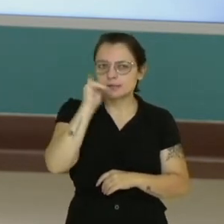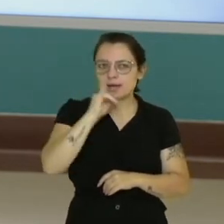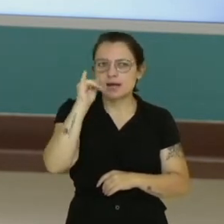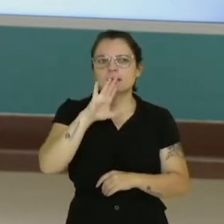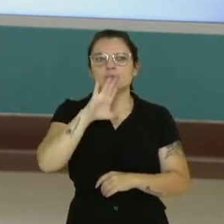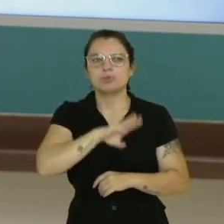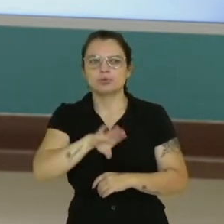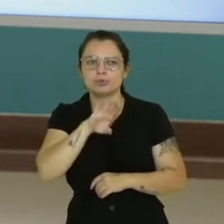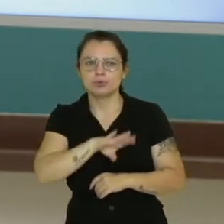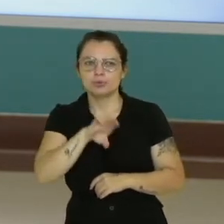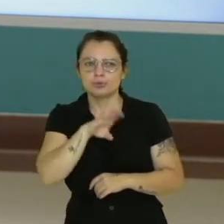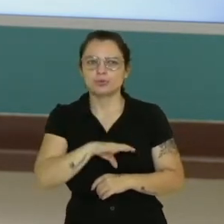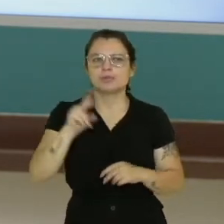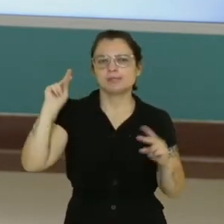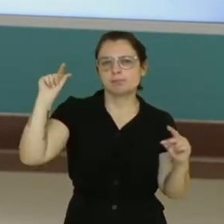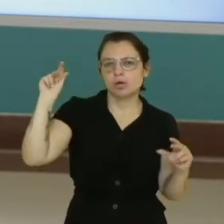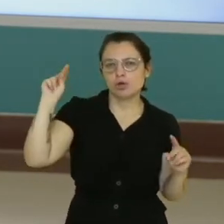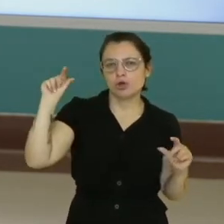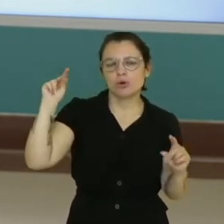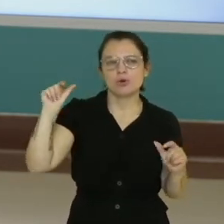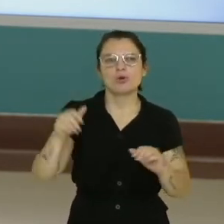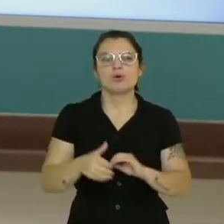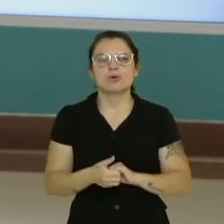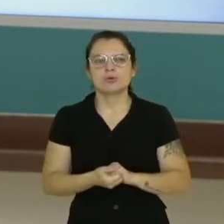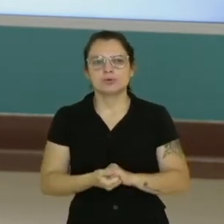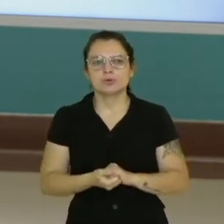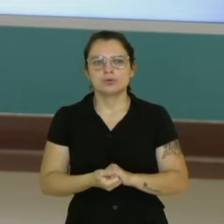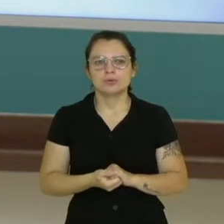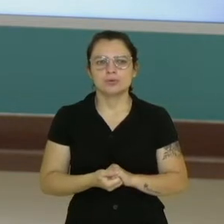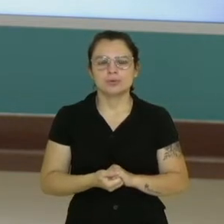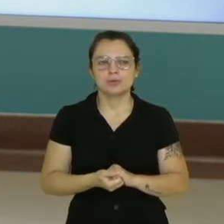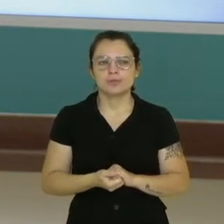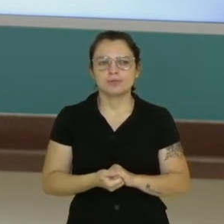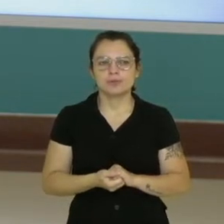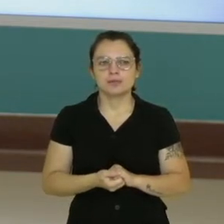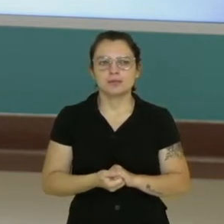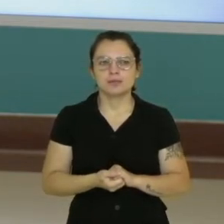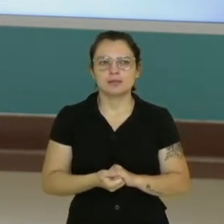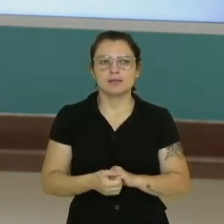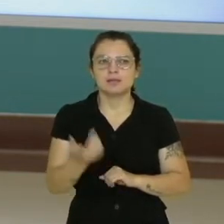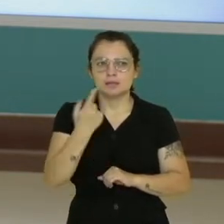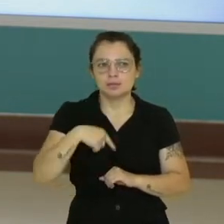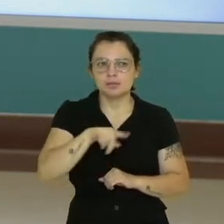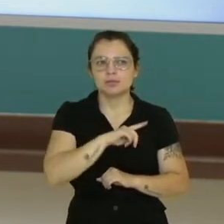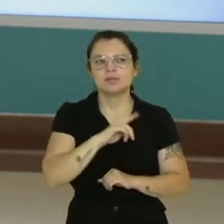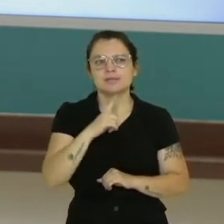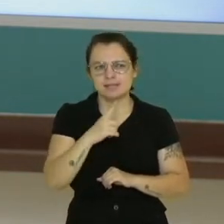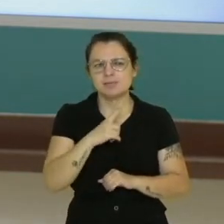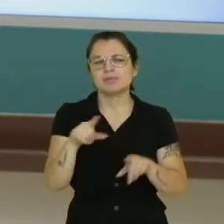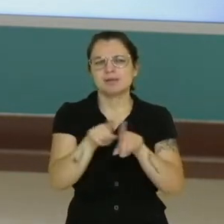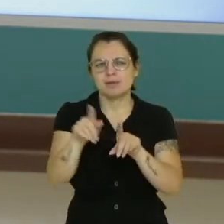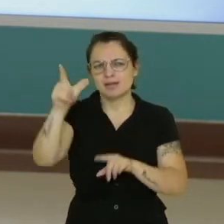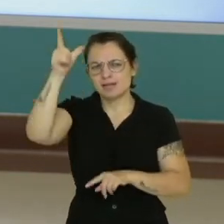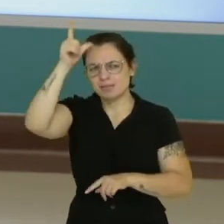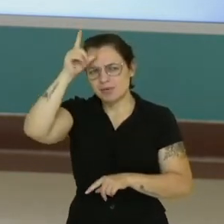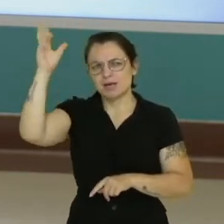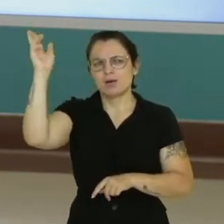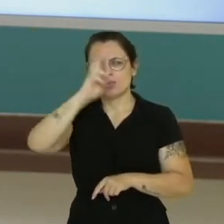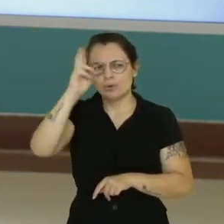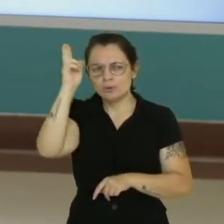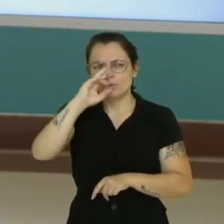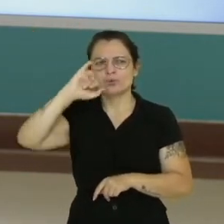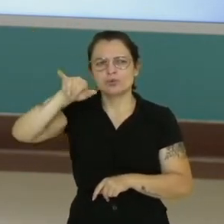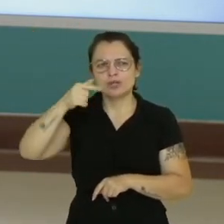imigrantes vieram. Espanhóis, um pouco mais de meio milhão. E aí nós temos também alemães, russos,